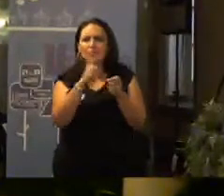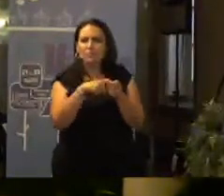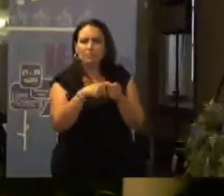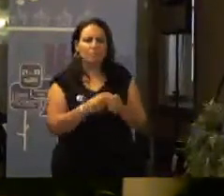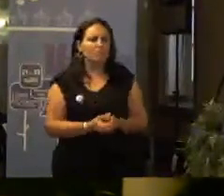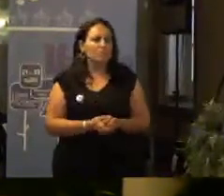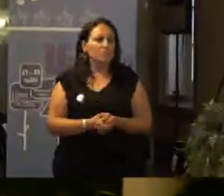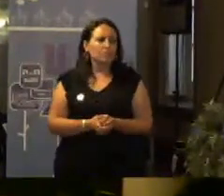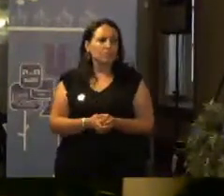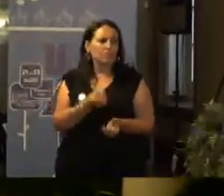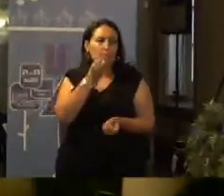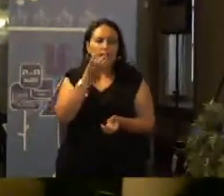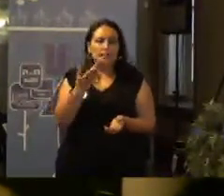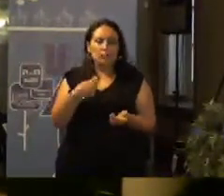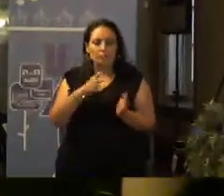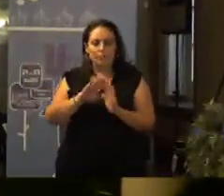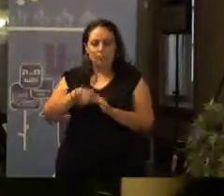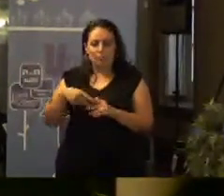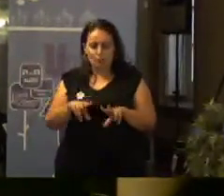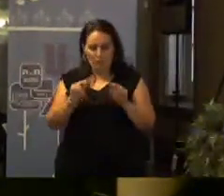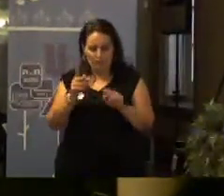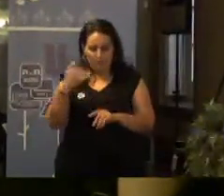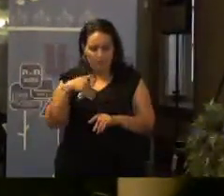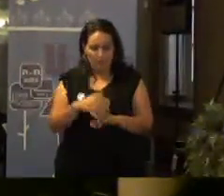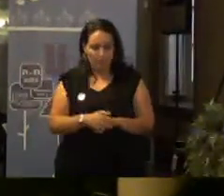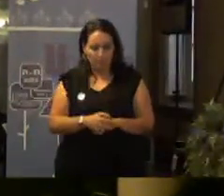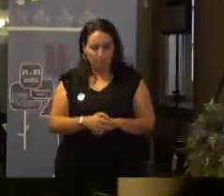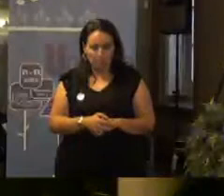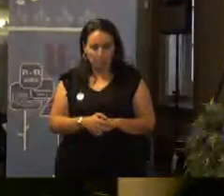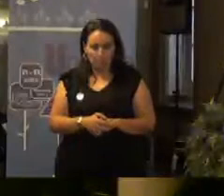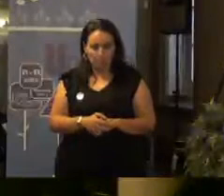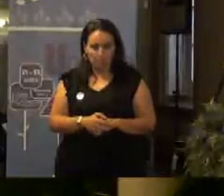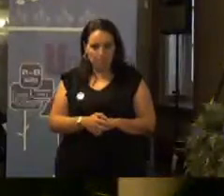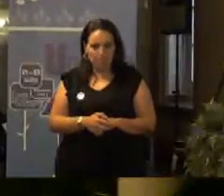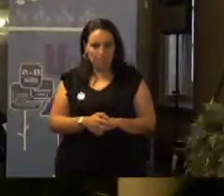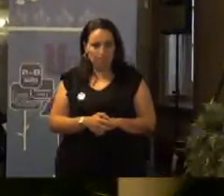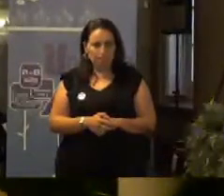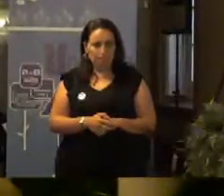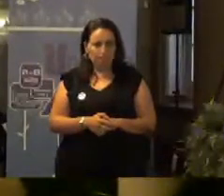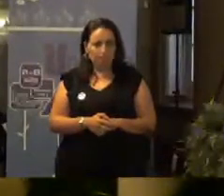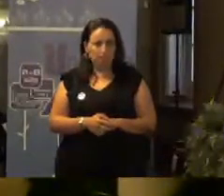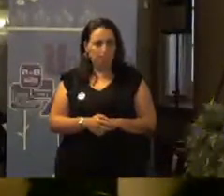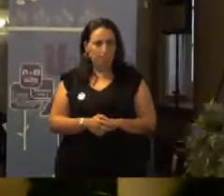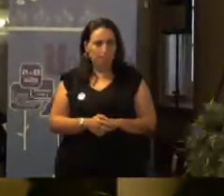E, bom, para terminar, exatamente como comecei.